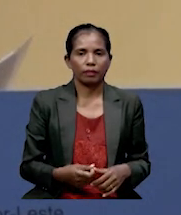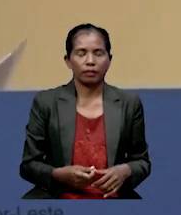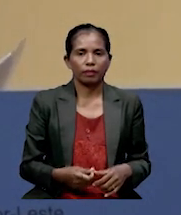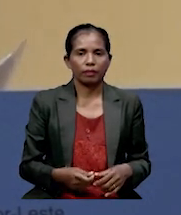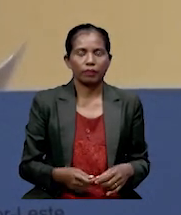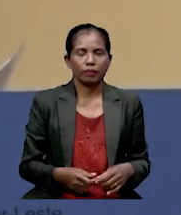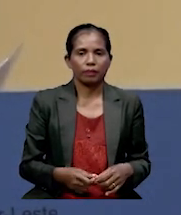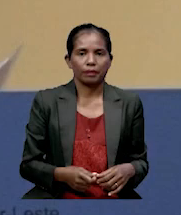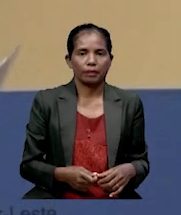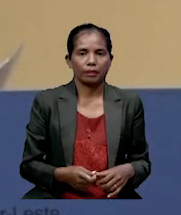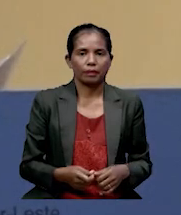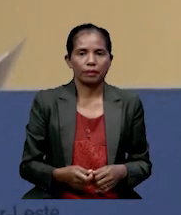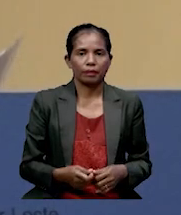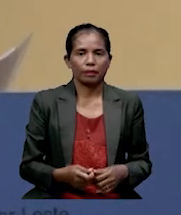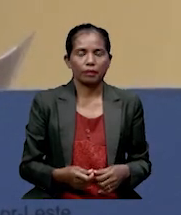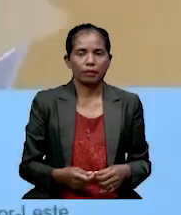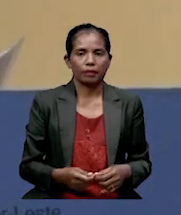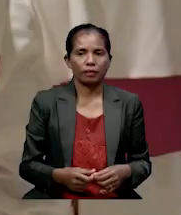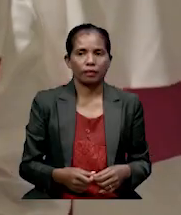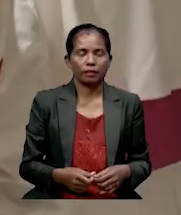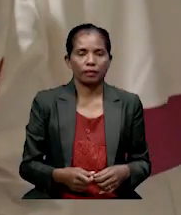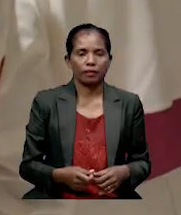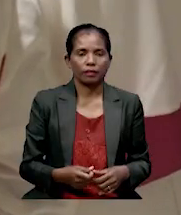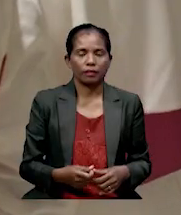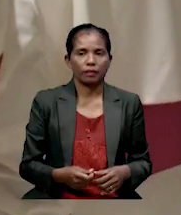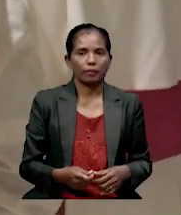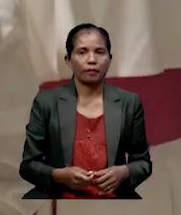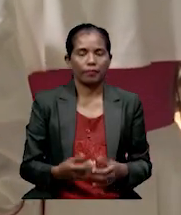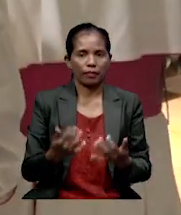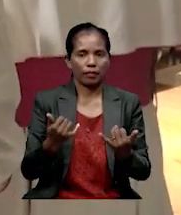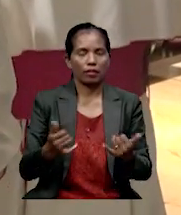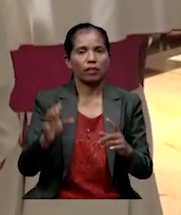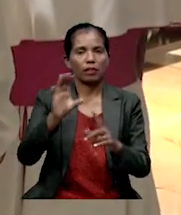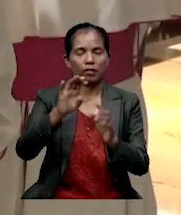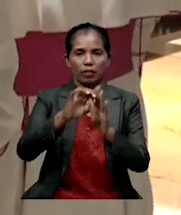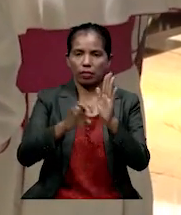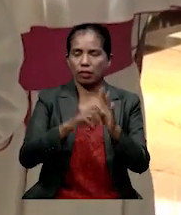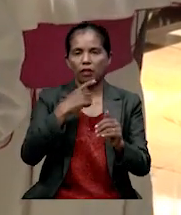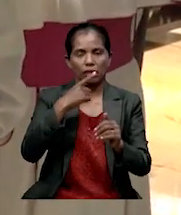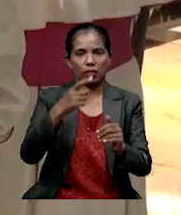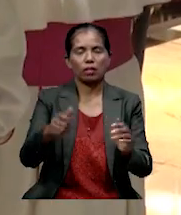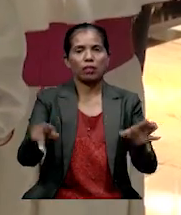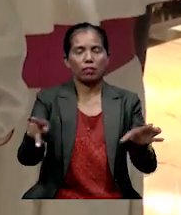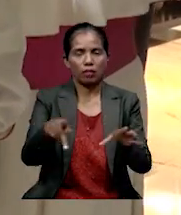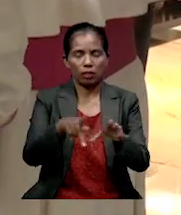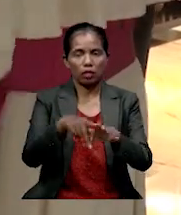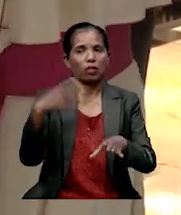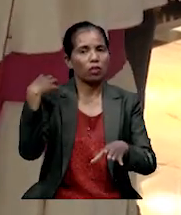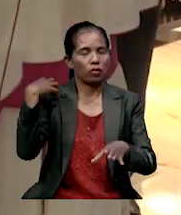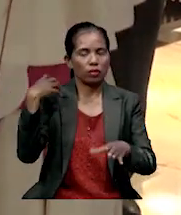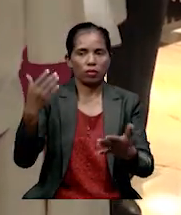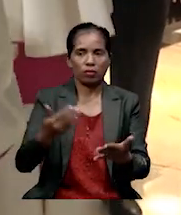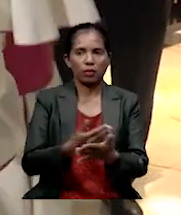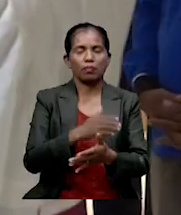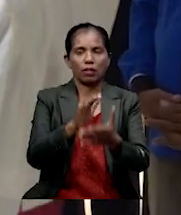desempenho da sua missão no Timor-Leste. Além de né, chefe Estado Hateten, a presença edifício FON,